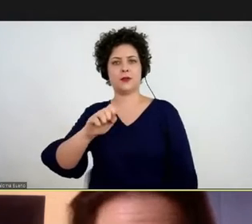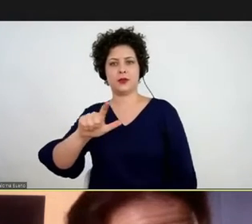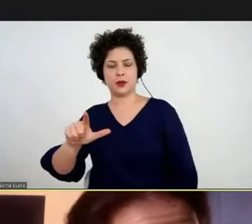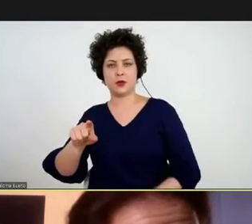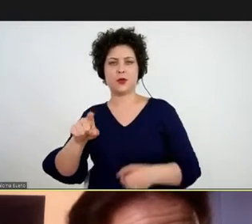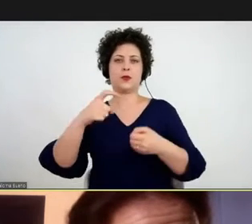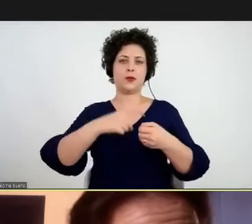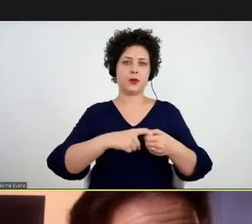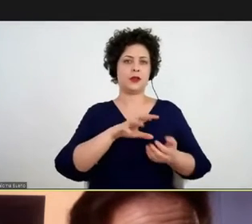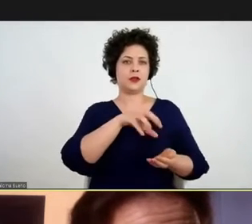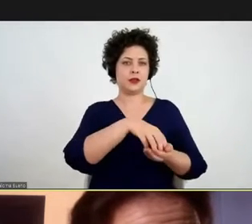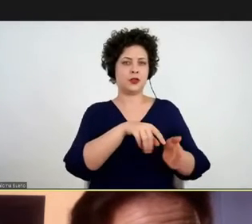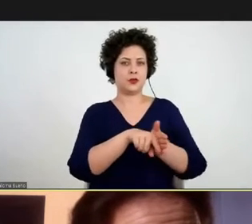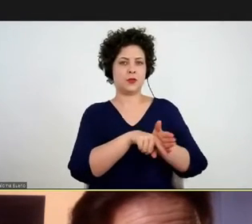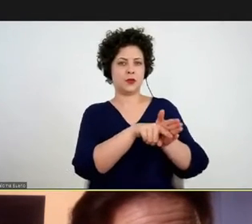Centro de Pesquisas